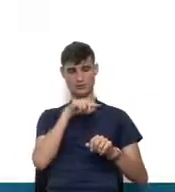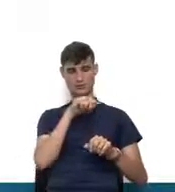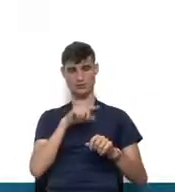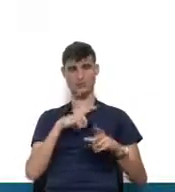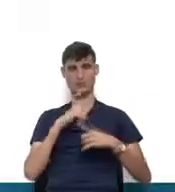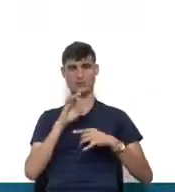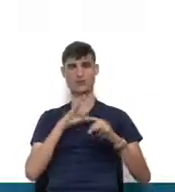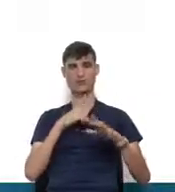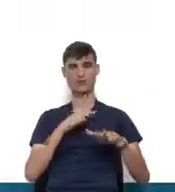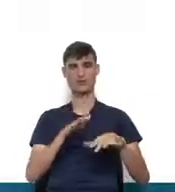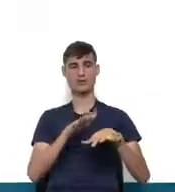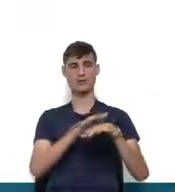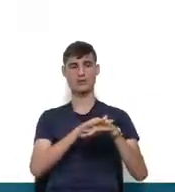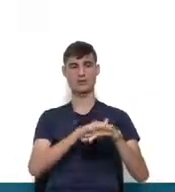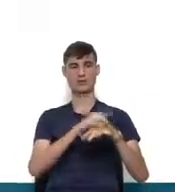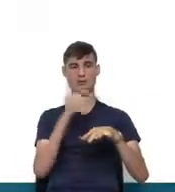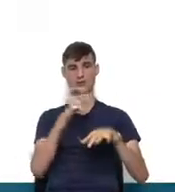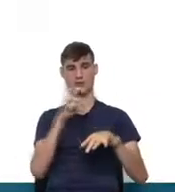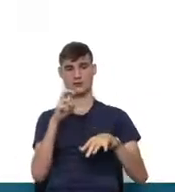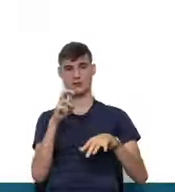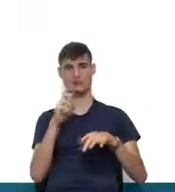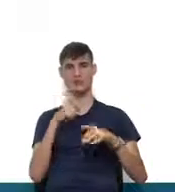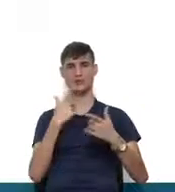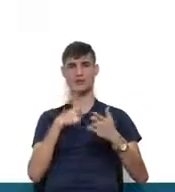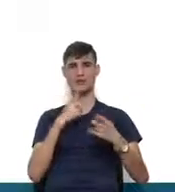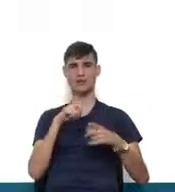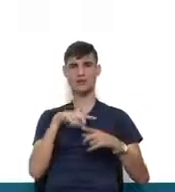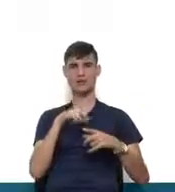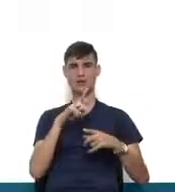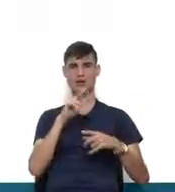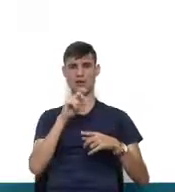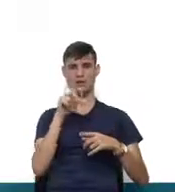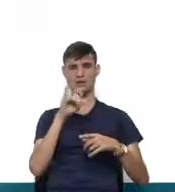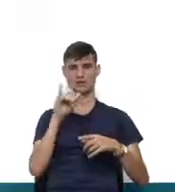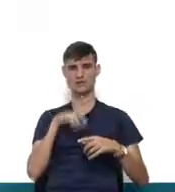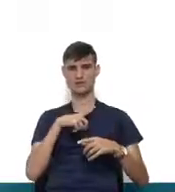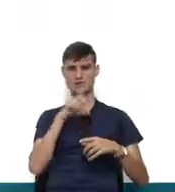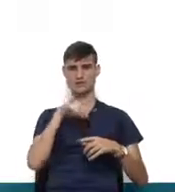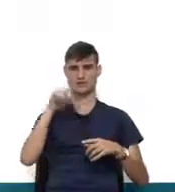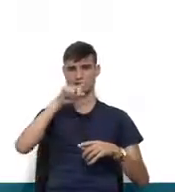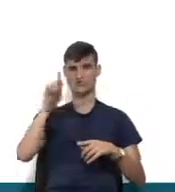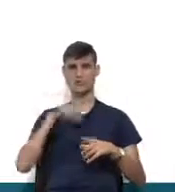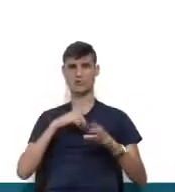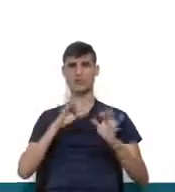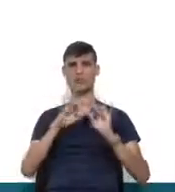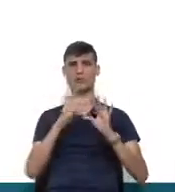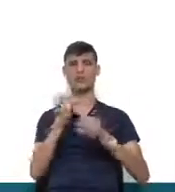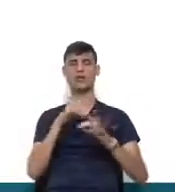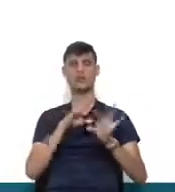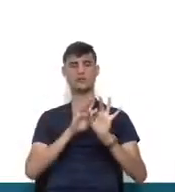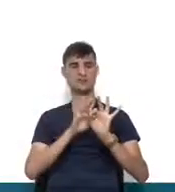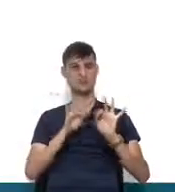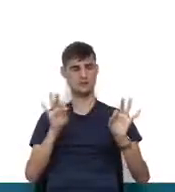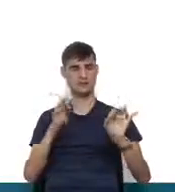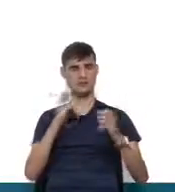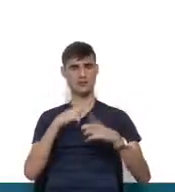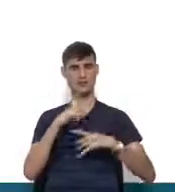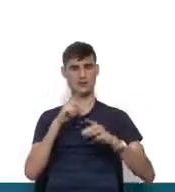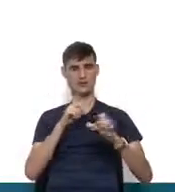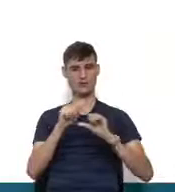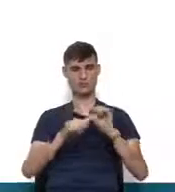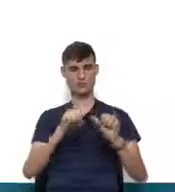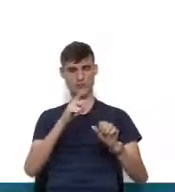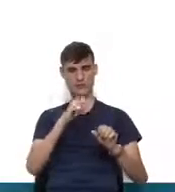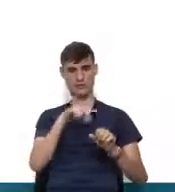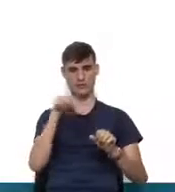10 elevado a menos 5. E por que eu tiro a raiz quadrada aqui, a raiz sétima, perdão? Porque para simplificar eu tenho que tirar a raiz sétima